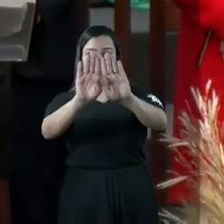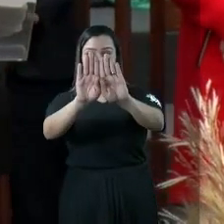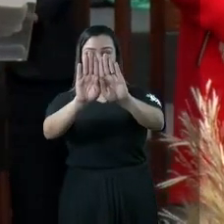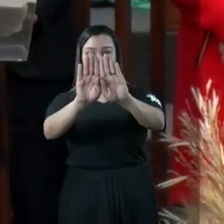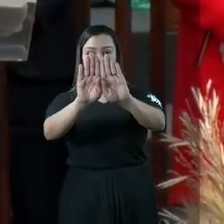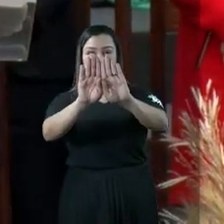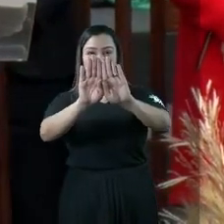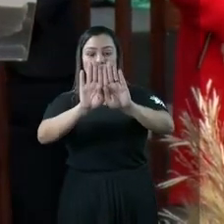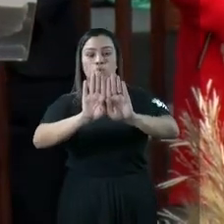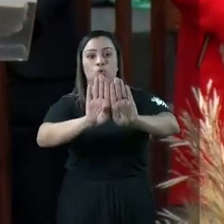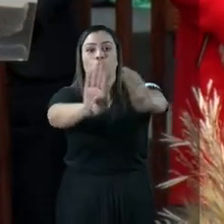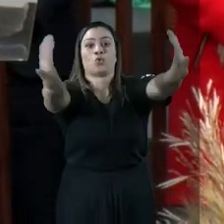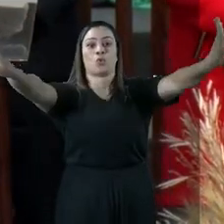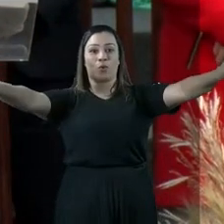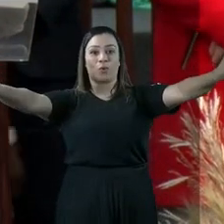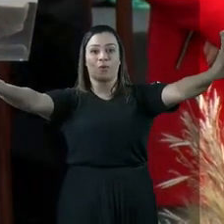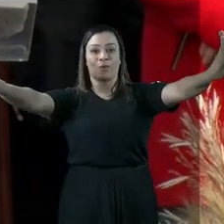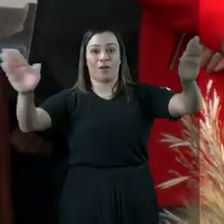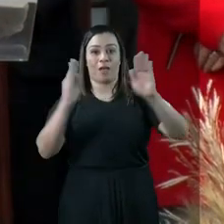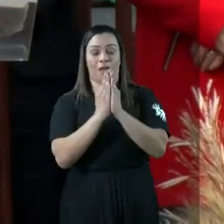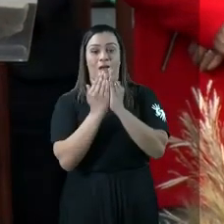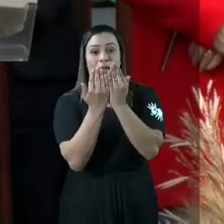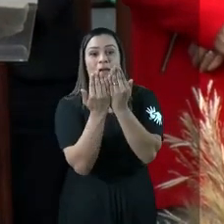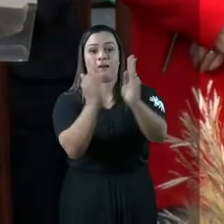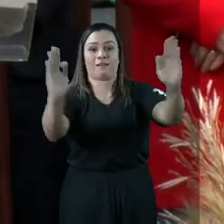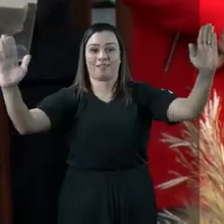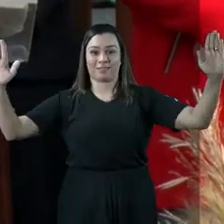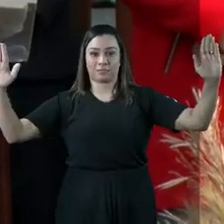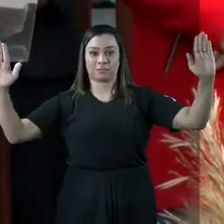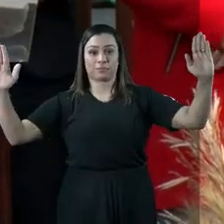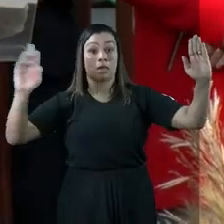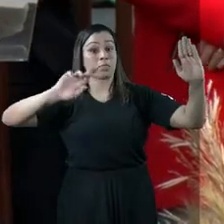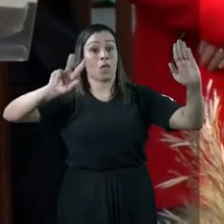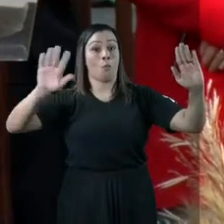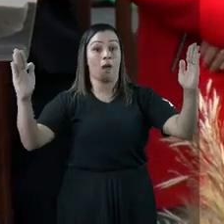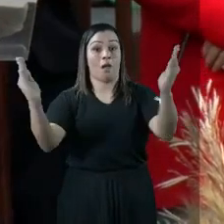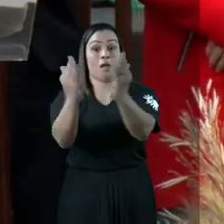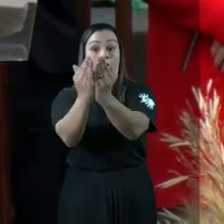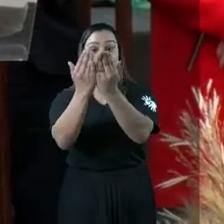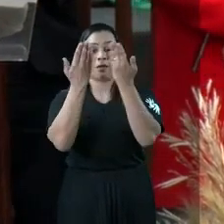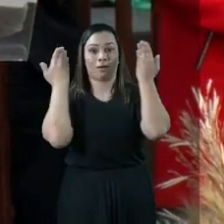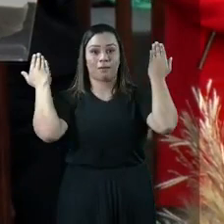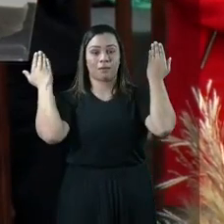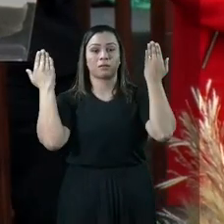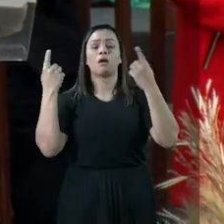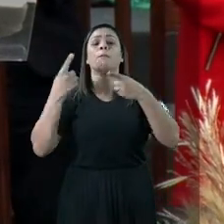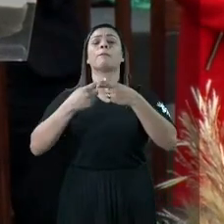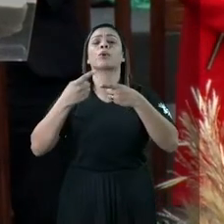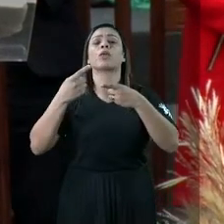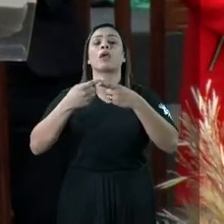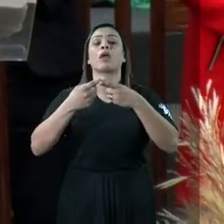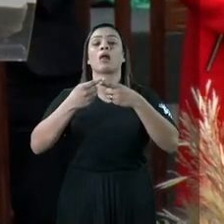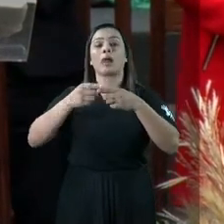fora. Diga comigo: de dentro para fora. Porque a maçaneta da porta da sua história não está por fora, está